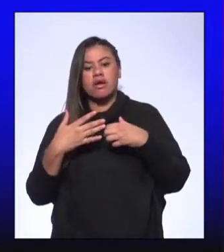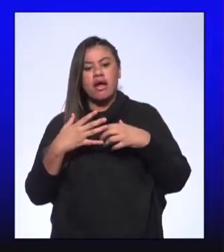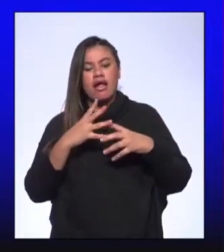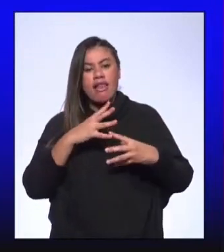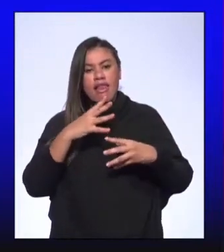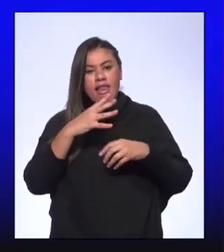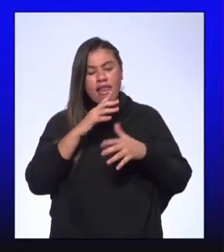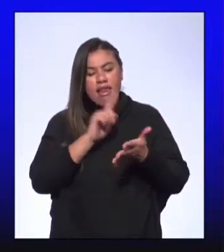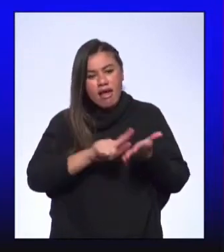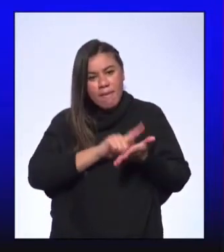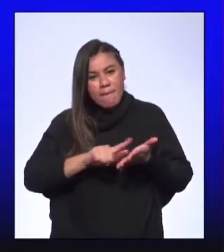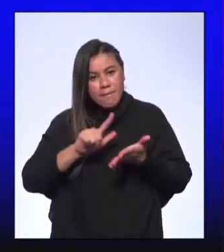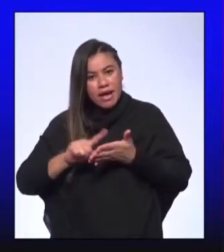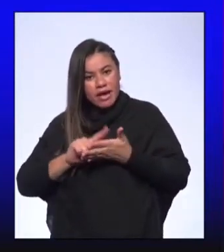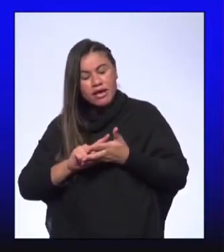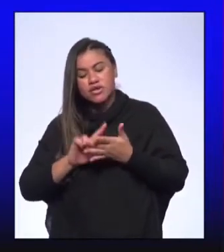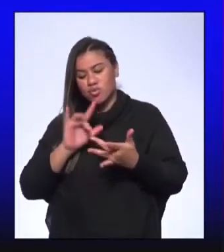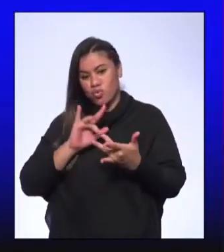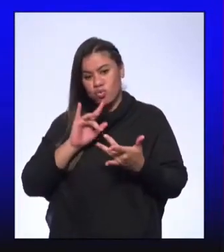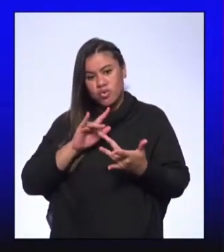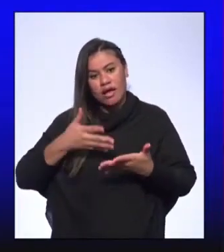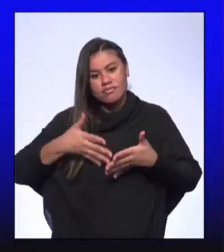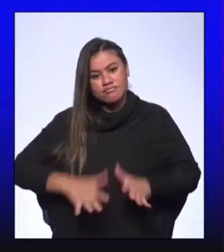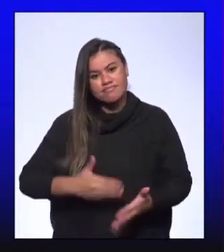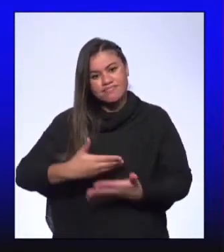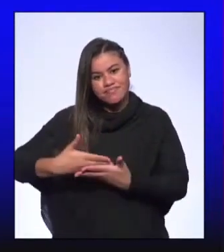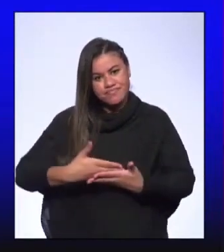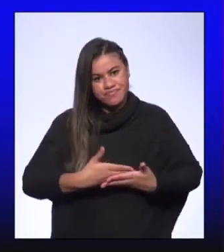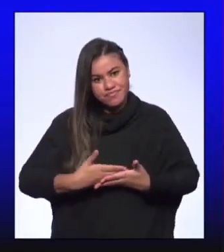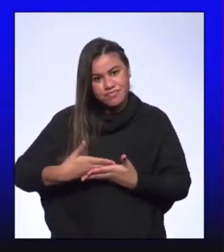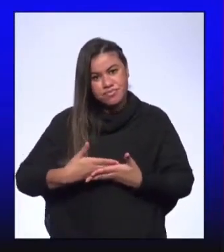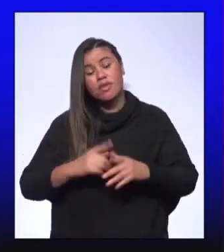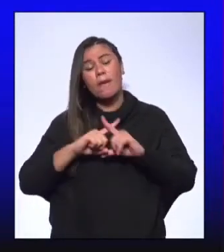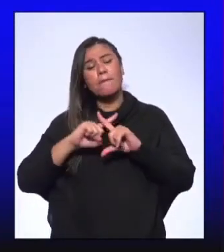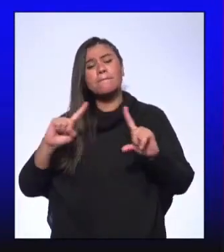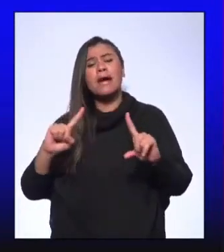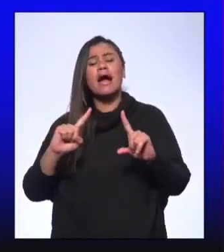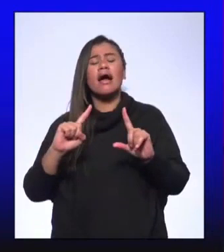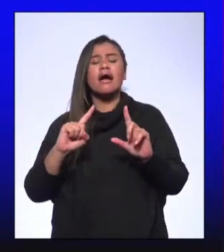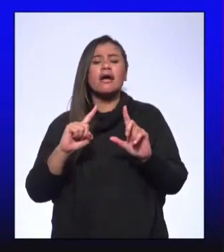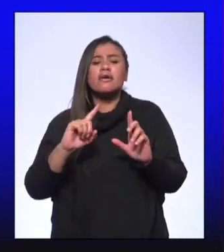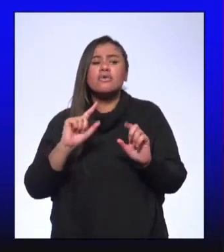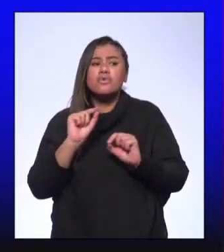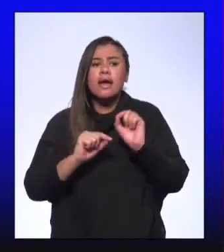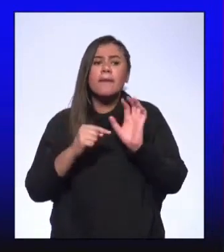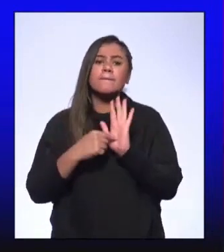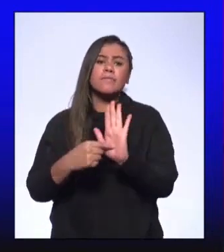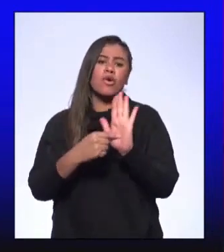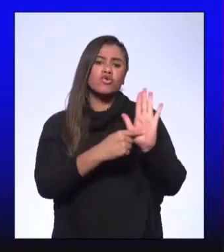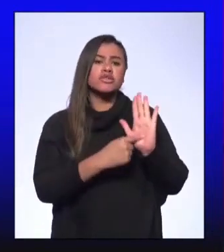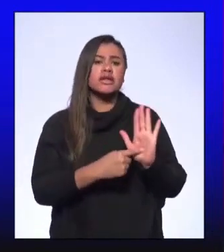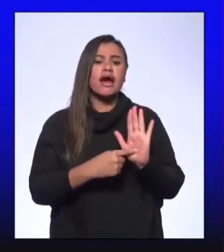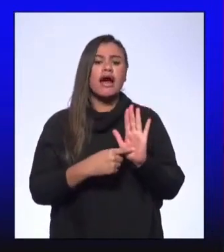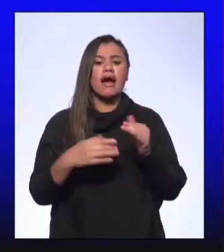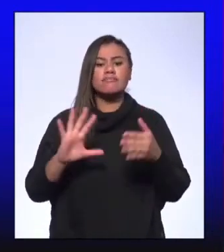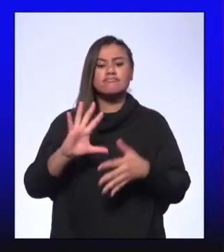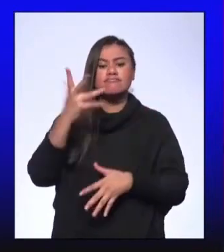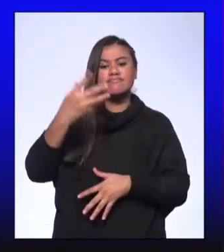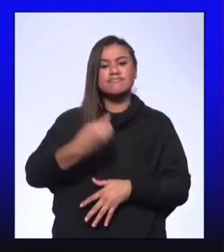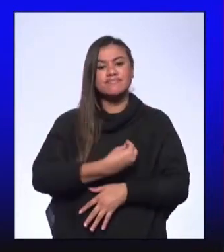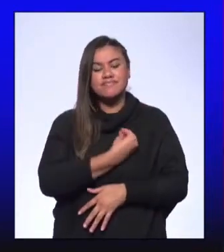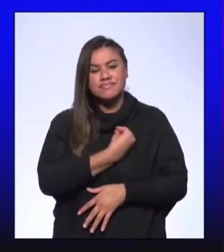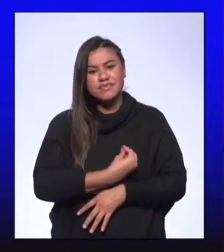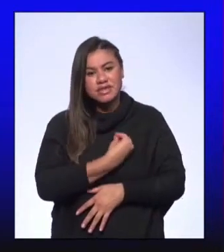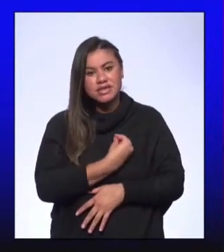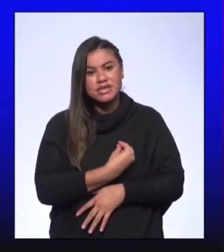no contato com esses recém-nascidos. Era mais para exemplificar para vocês, né, uma situação da vida onde a gente